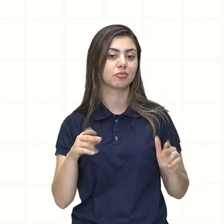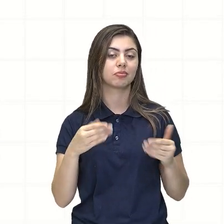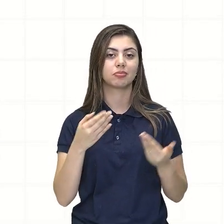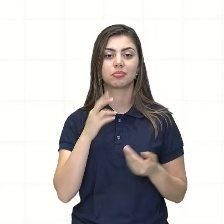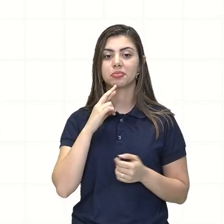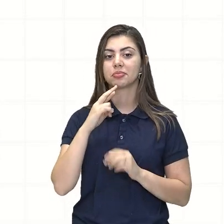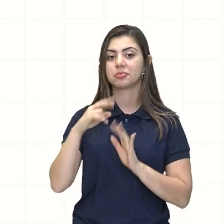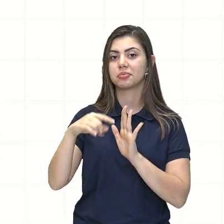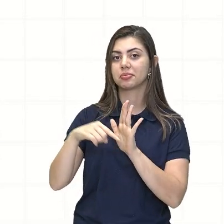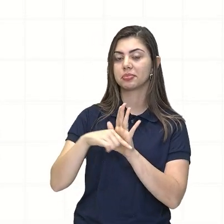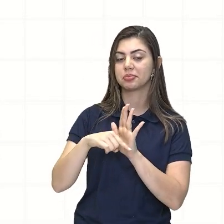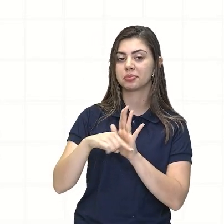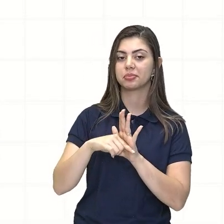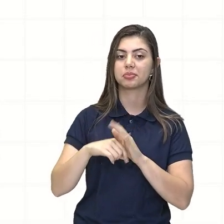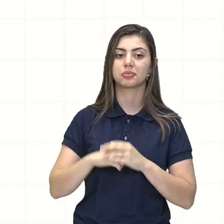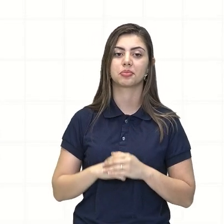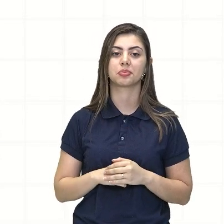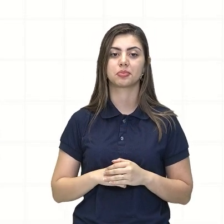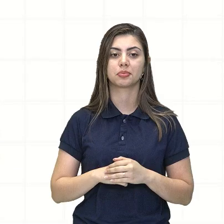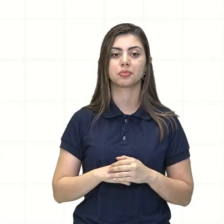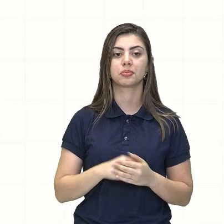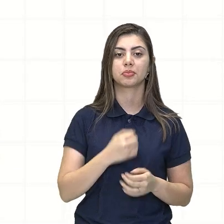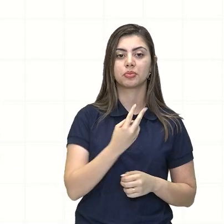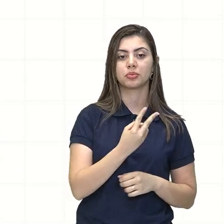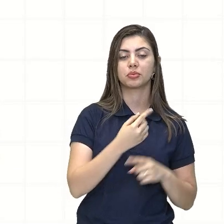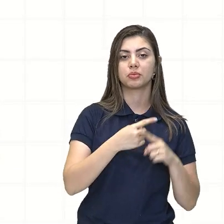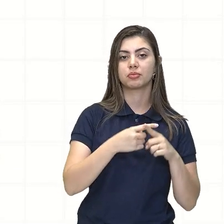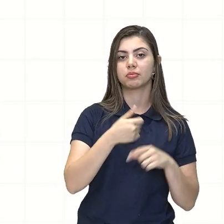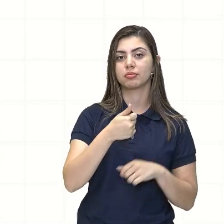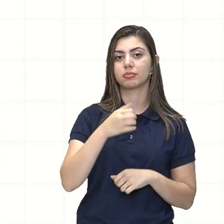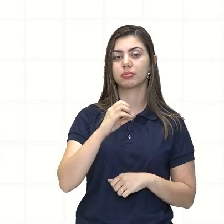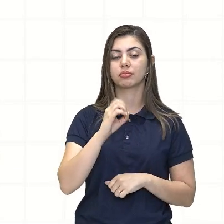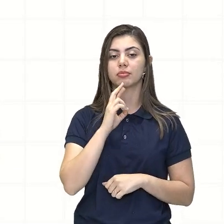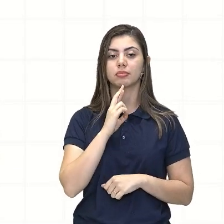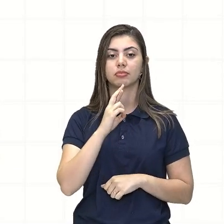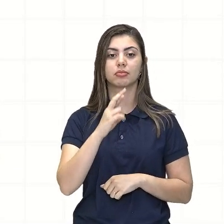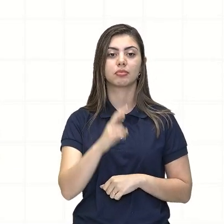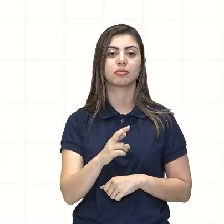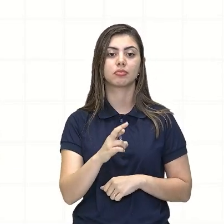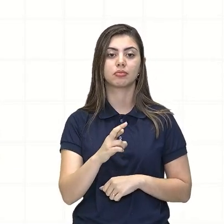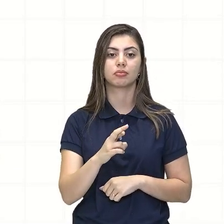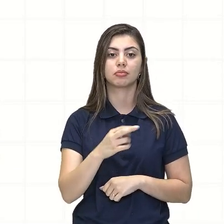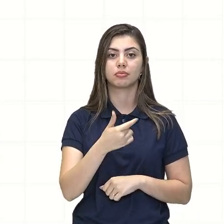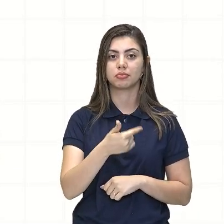Menos são diferentes. 2 vezes 10,